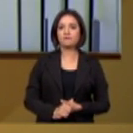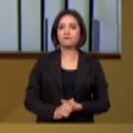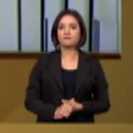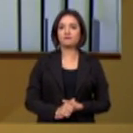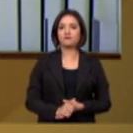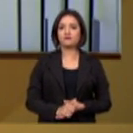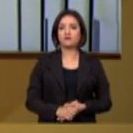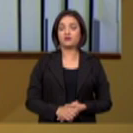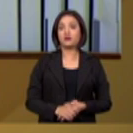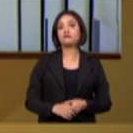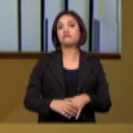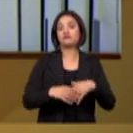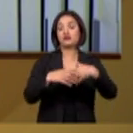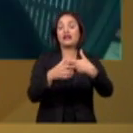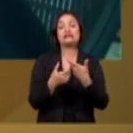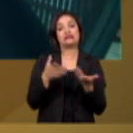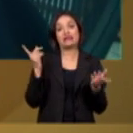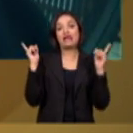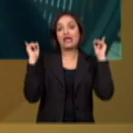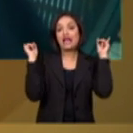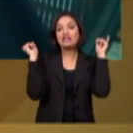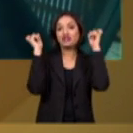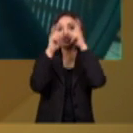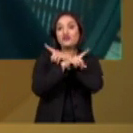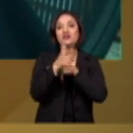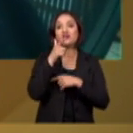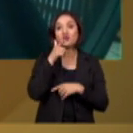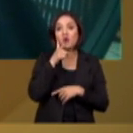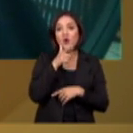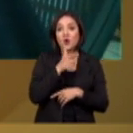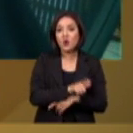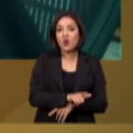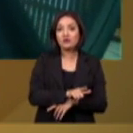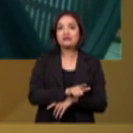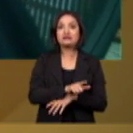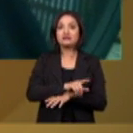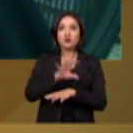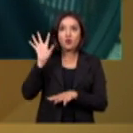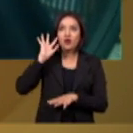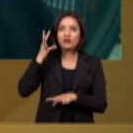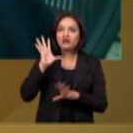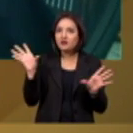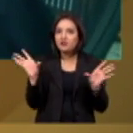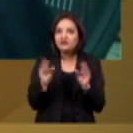muito difícil pedacinho uma conclusão em colegiado